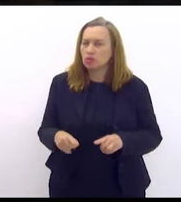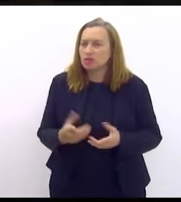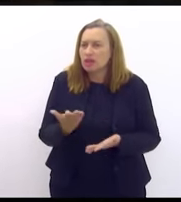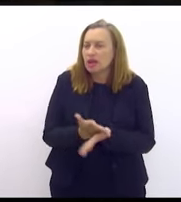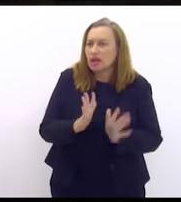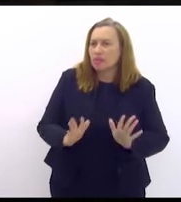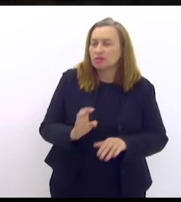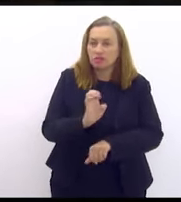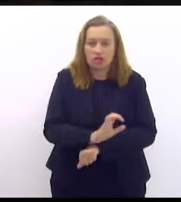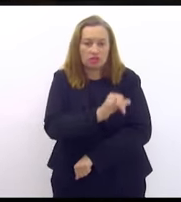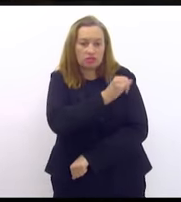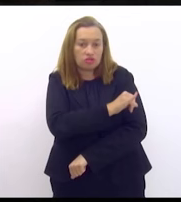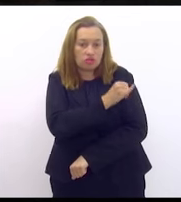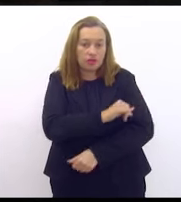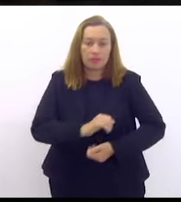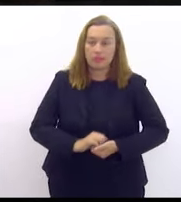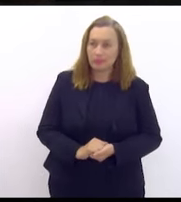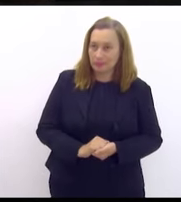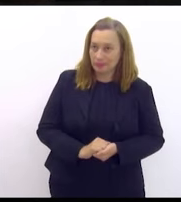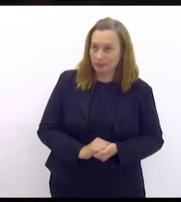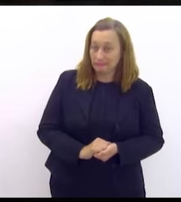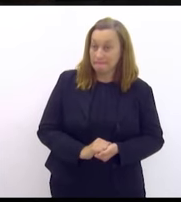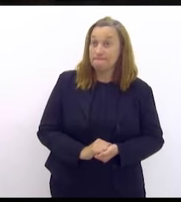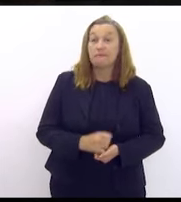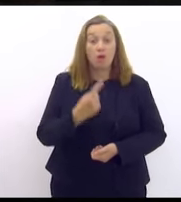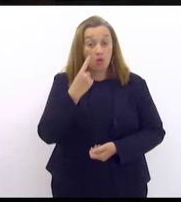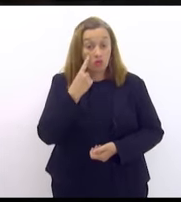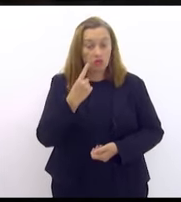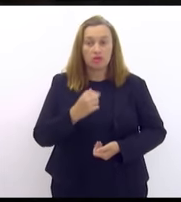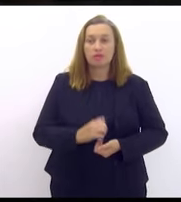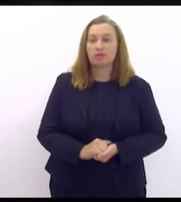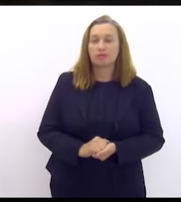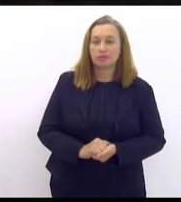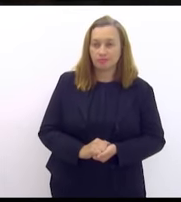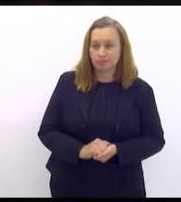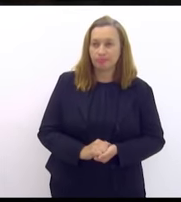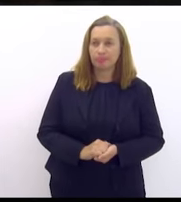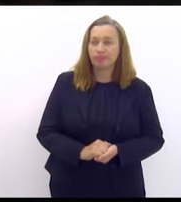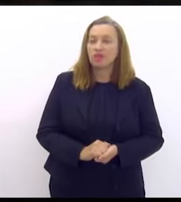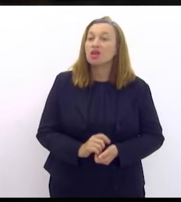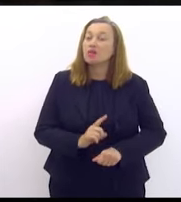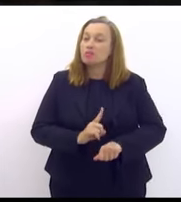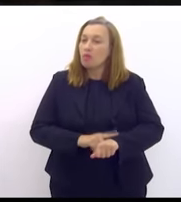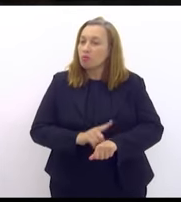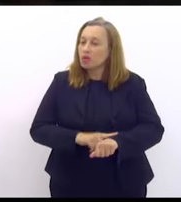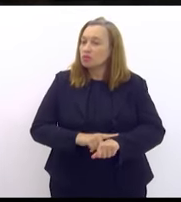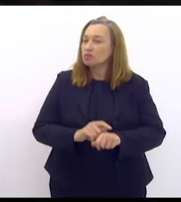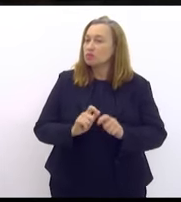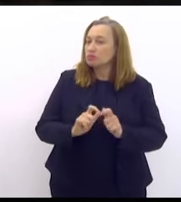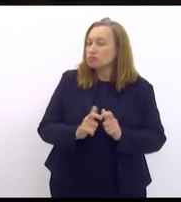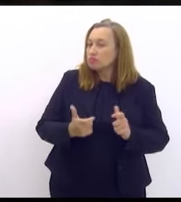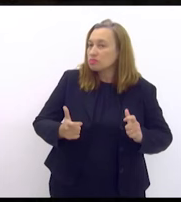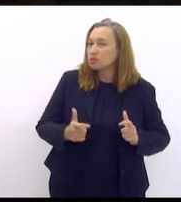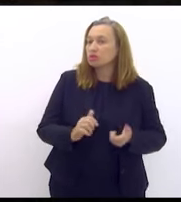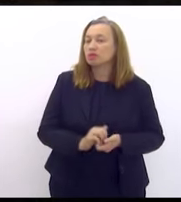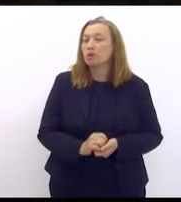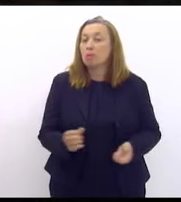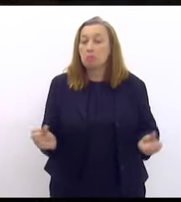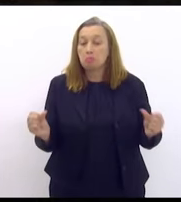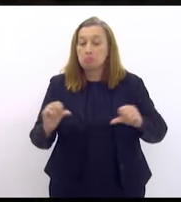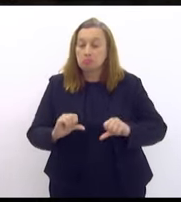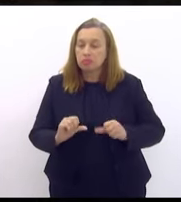Estado do Rio de Janeiro, que já vivia maus momentos, mas momentos que são ampliados e são